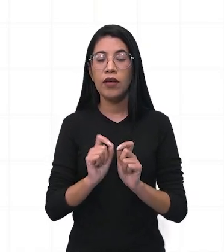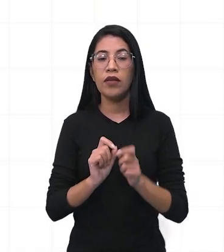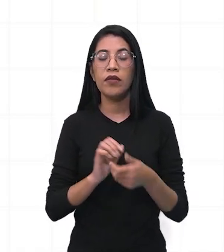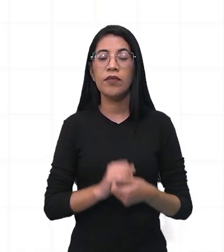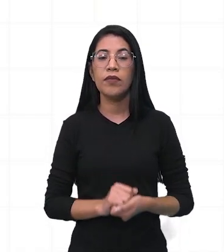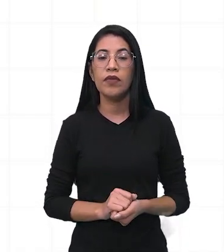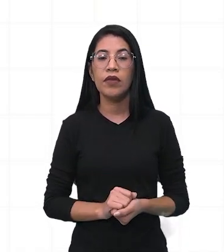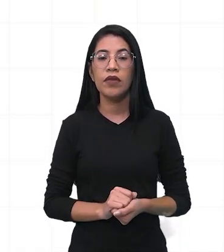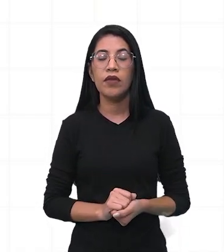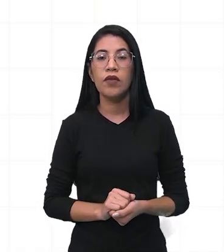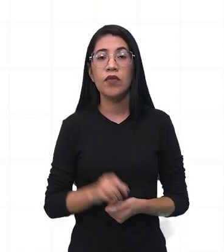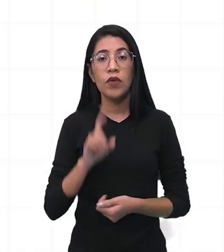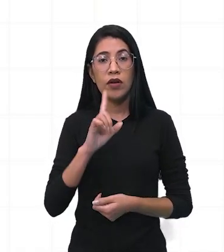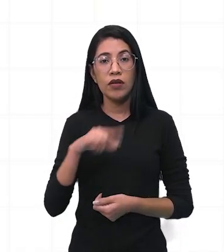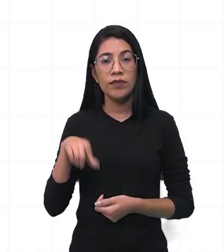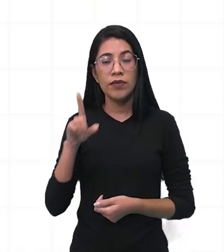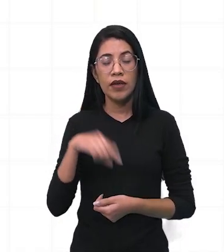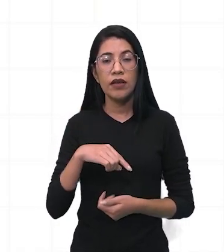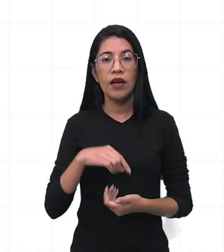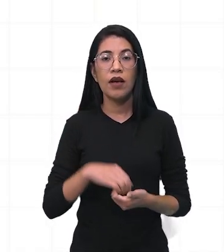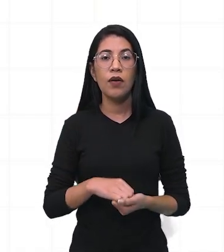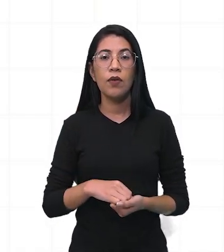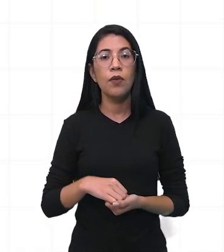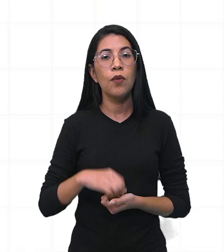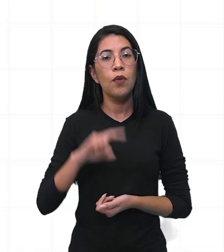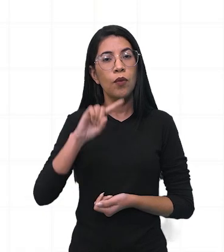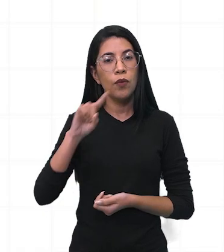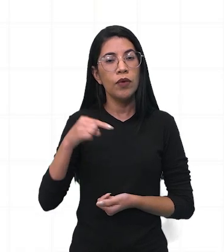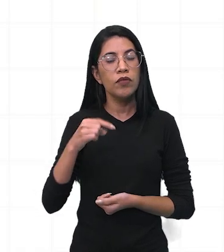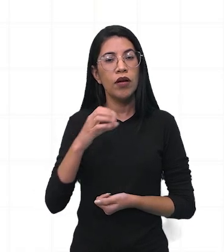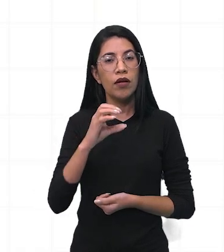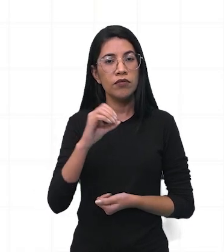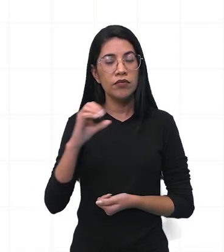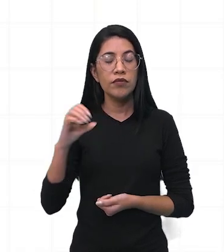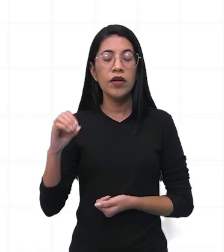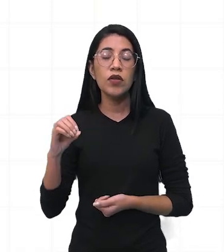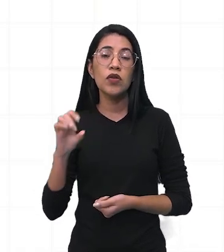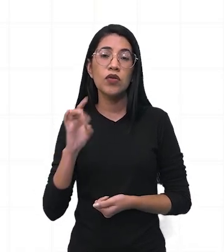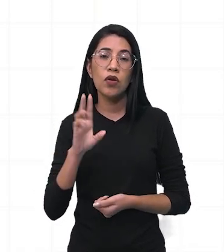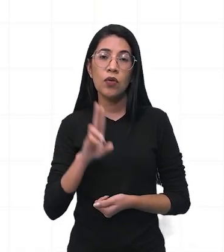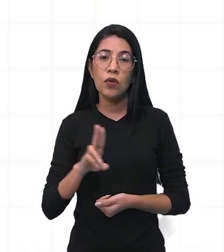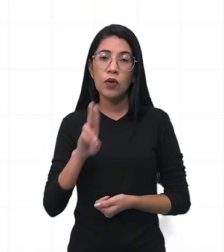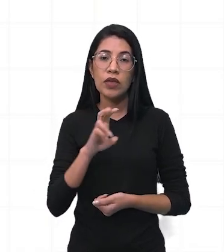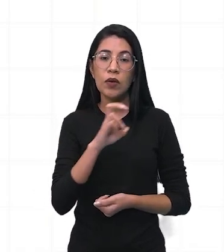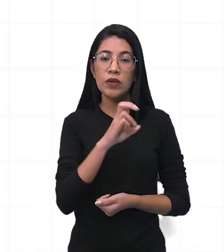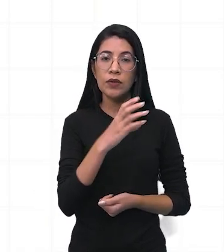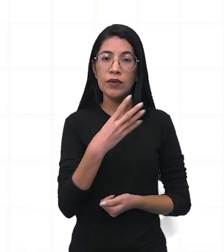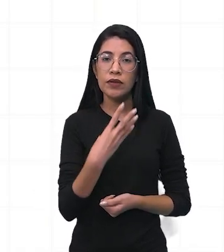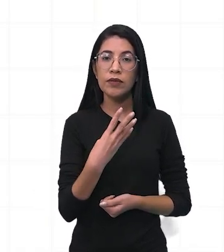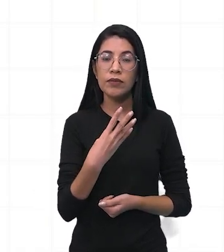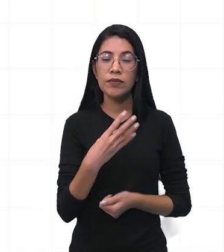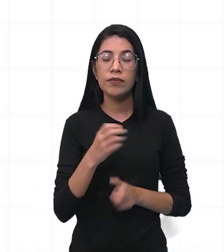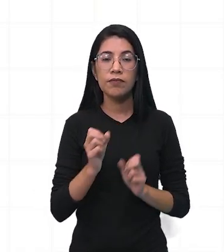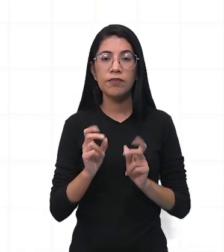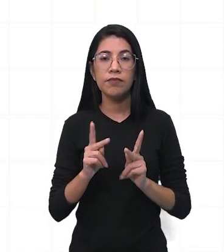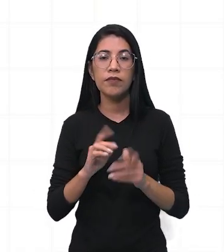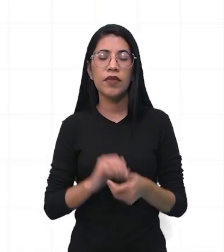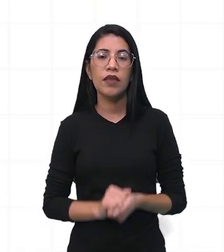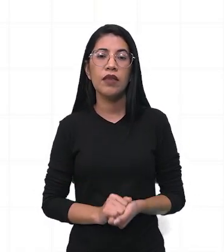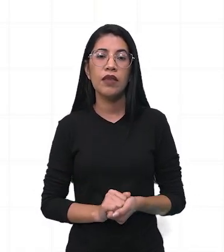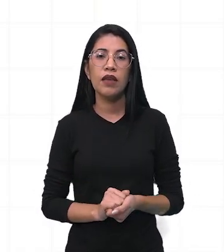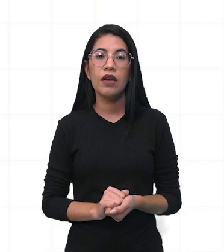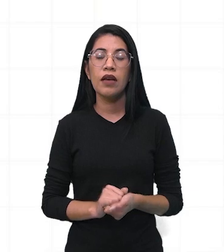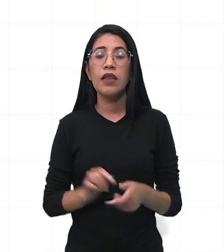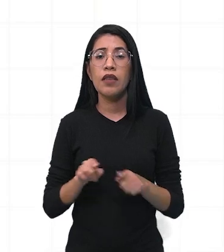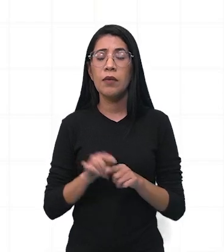casa do milhar e vou trabalhar somente com 54, tá bom? É uma forma da